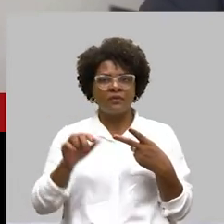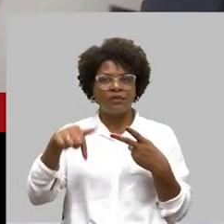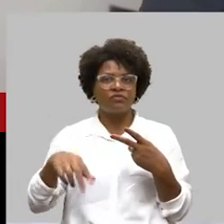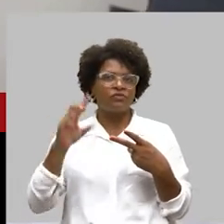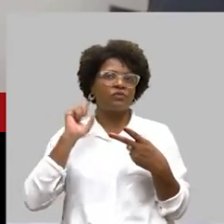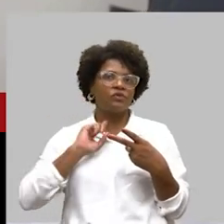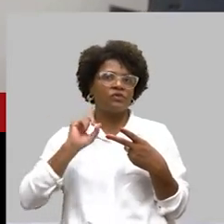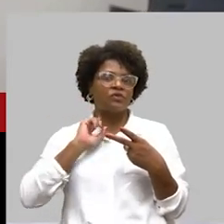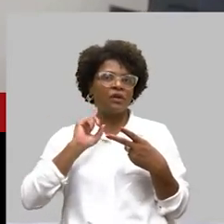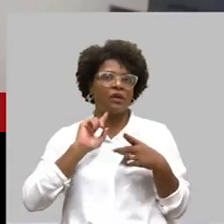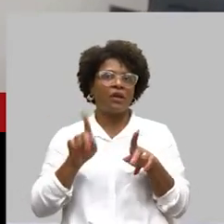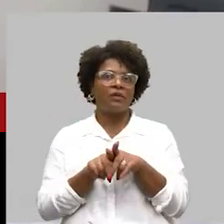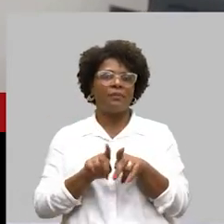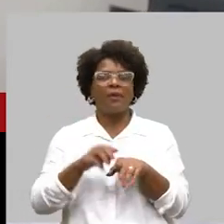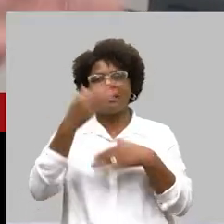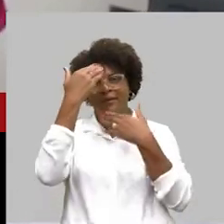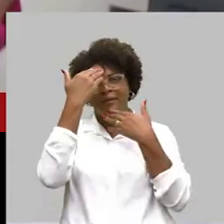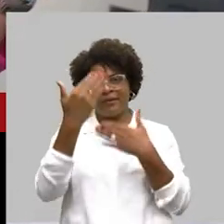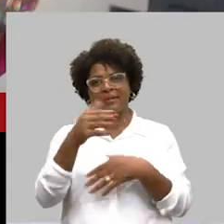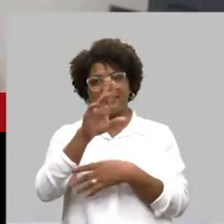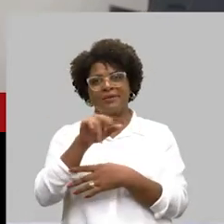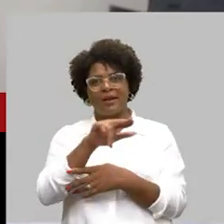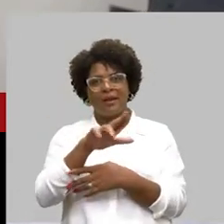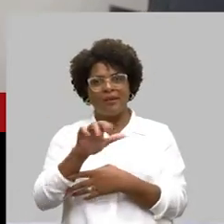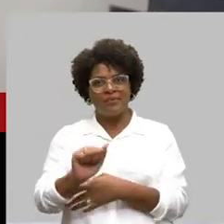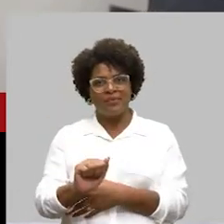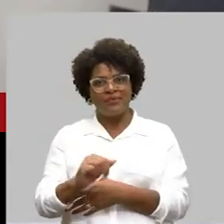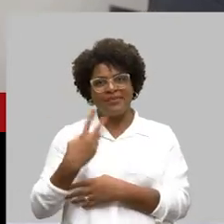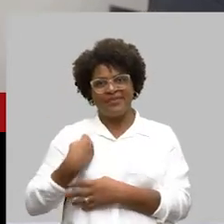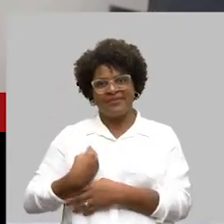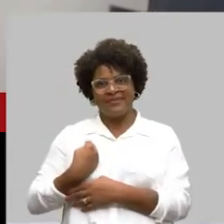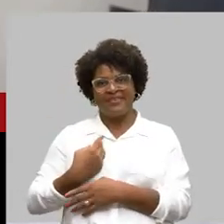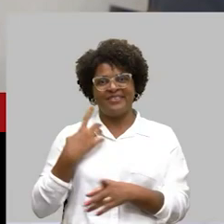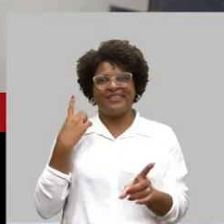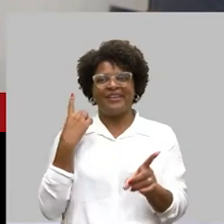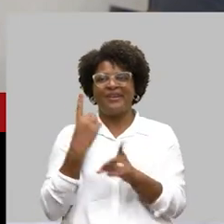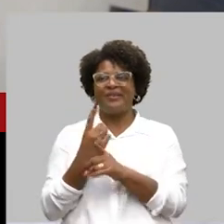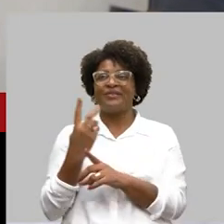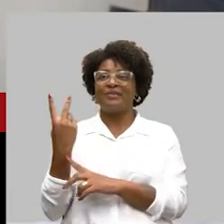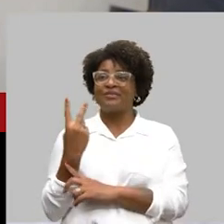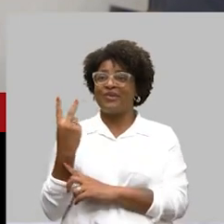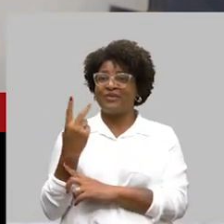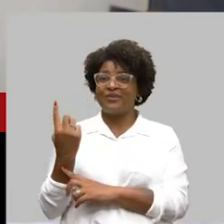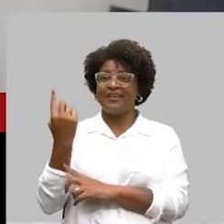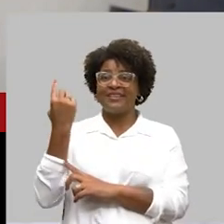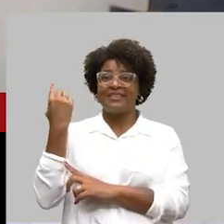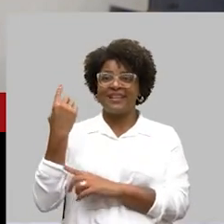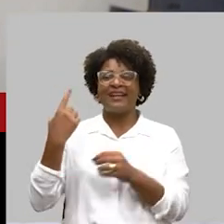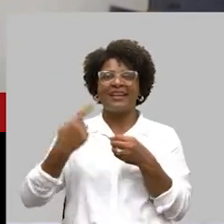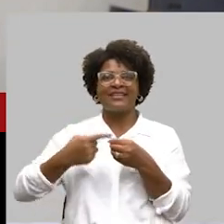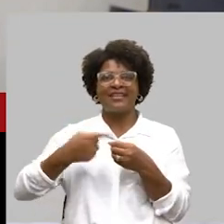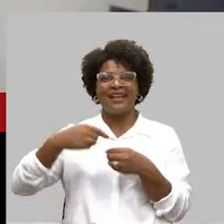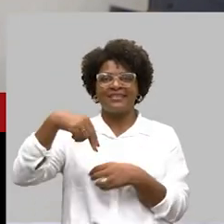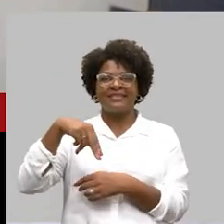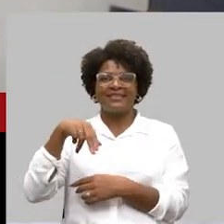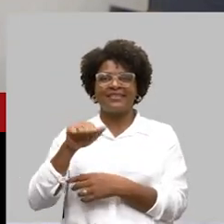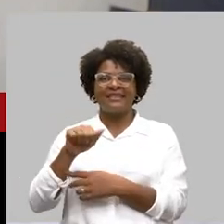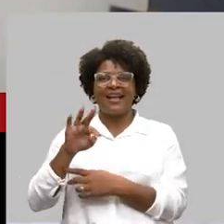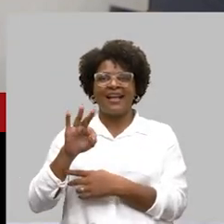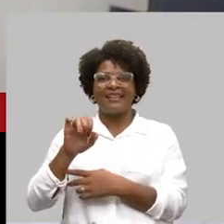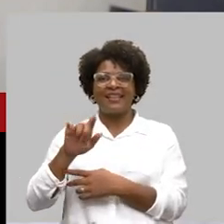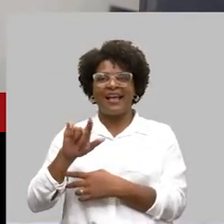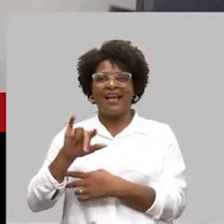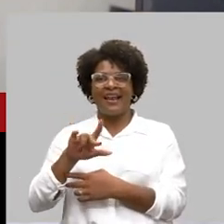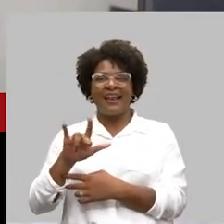agradecer também a Bruna pela presença nós nos encontramos lá em natalândia e essa mesa tinha só tem sentido se tiver a representação